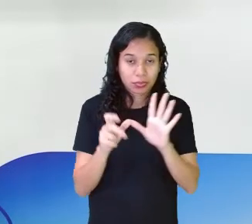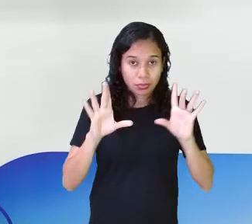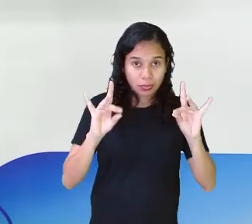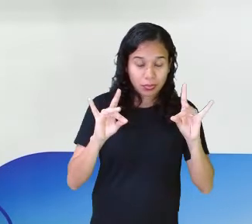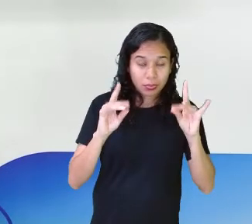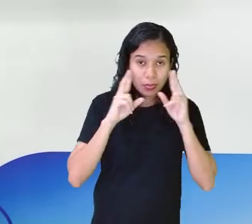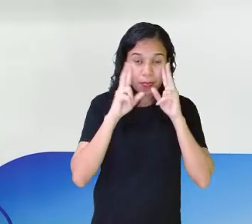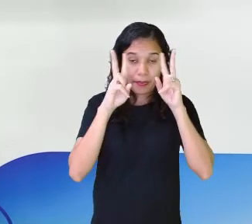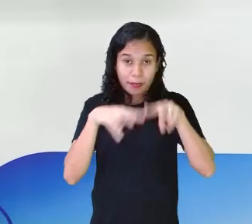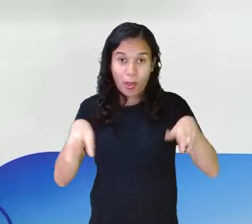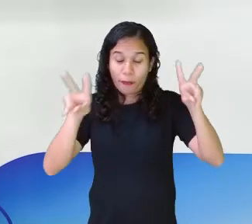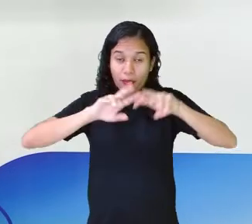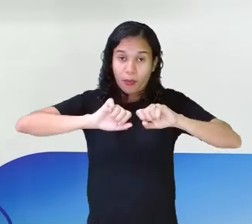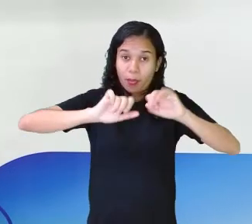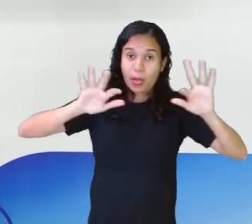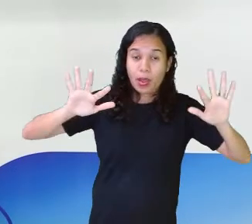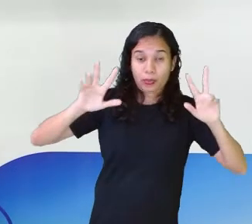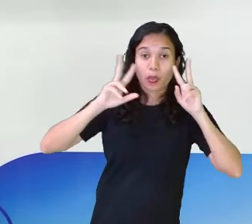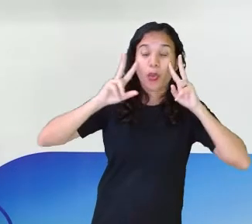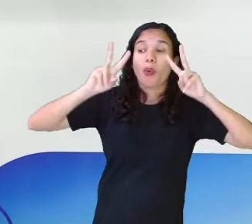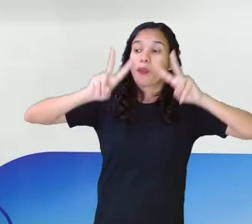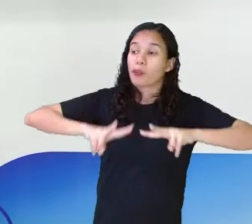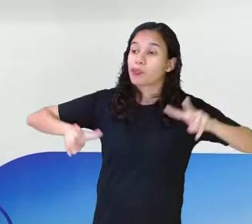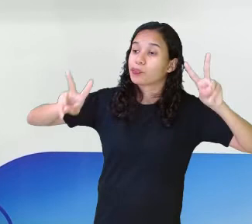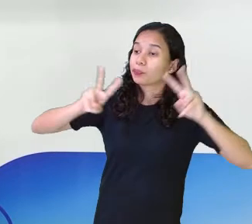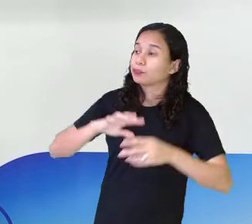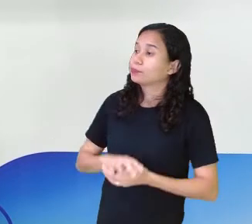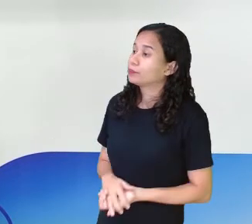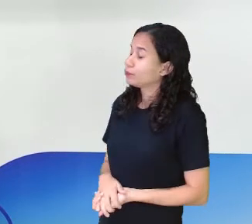eu consigo ver claramente aqui, ó.